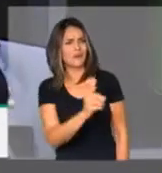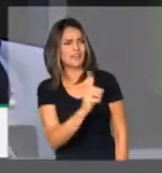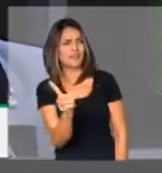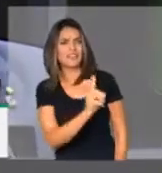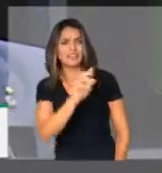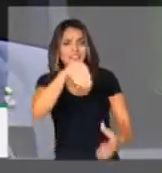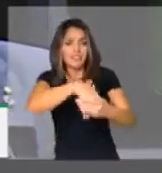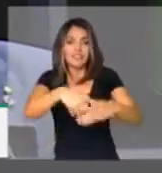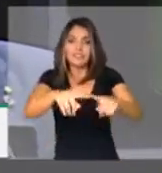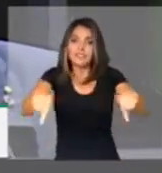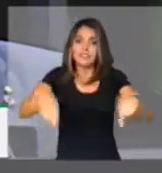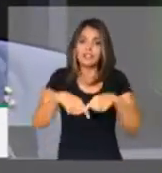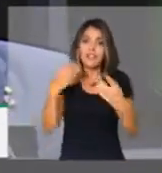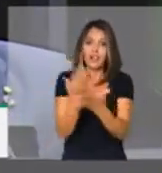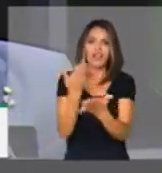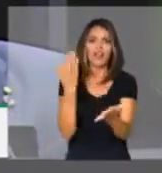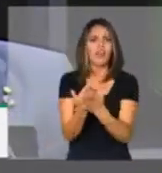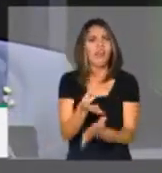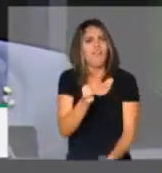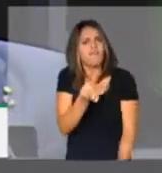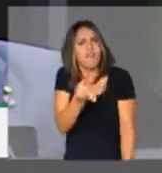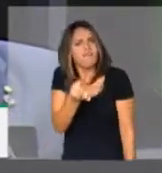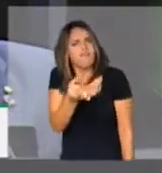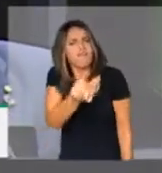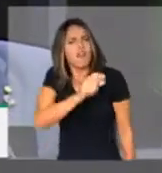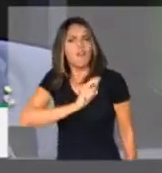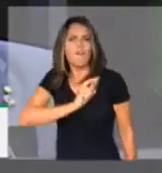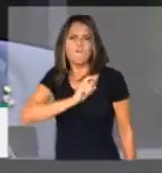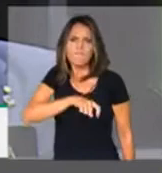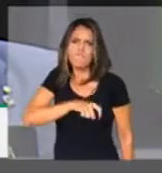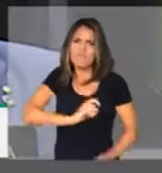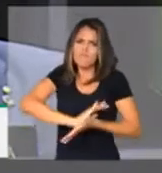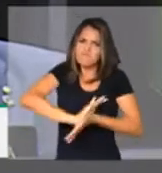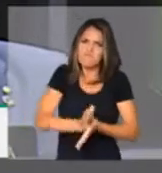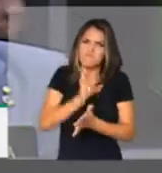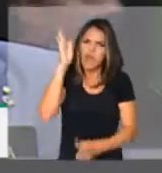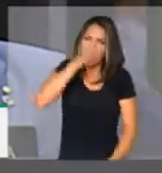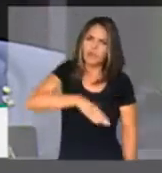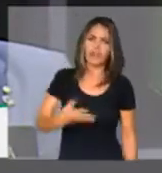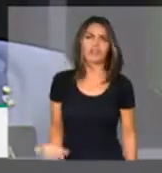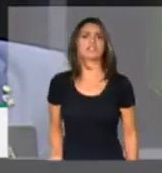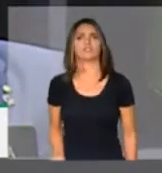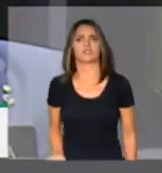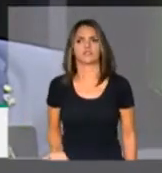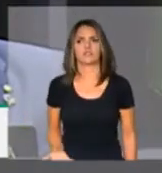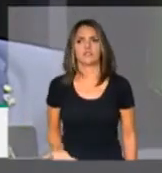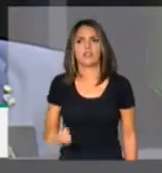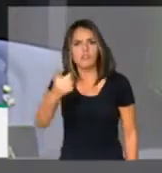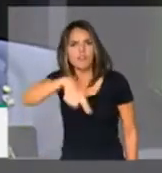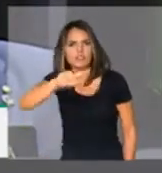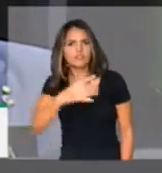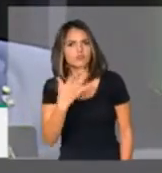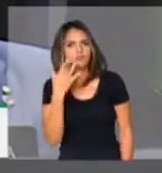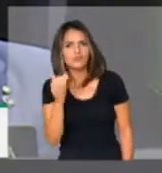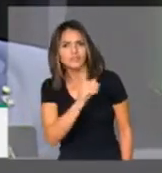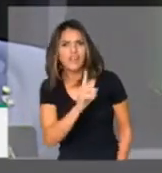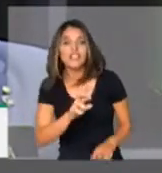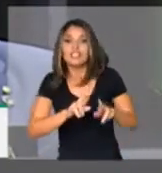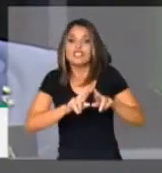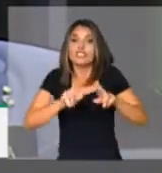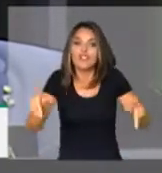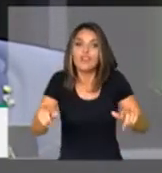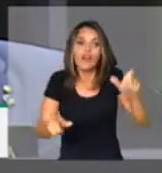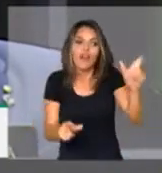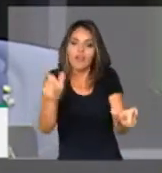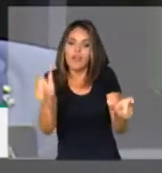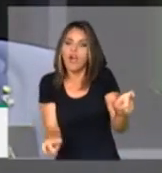aula. Isso é uma perversidade, uma crueldade. Não reconhecer a diferença entre homens